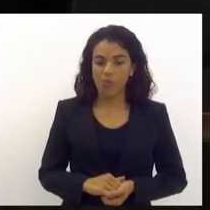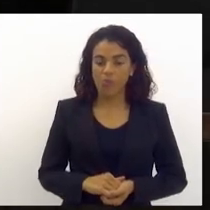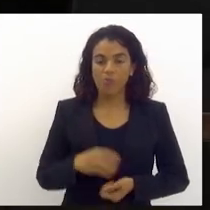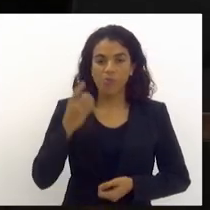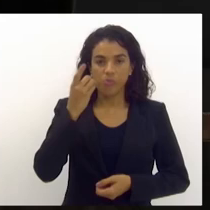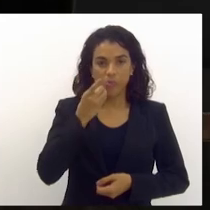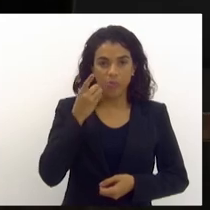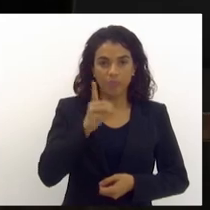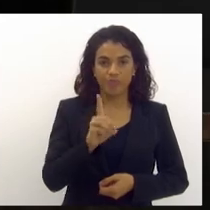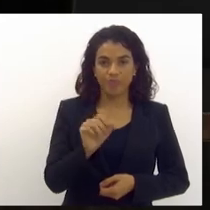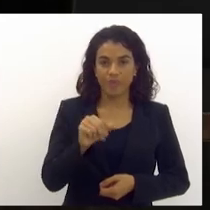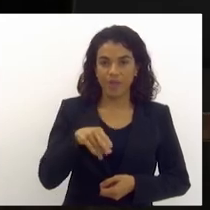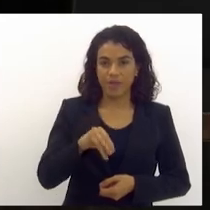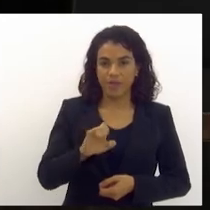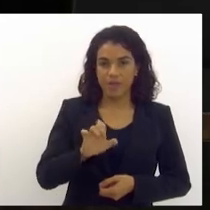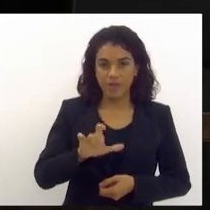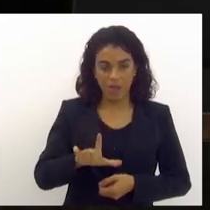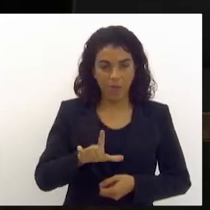Deputado Daniel Librelon,